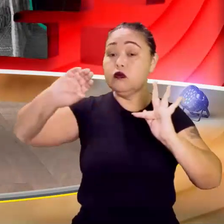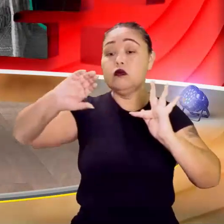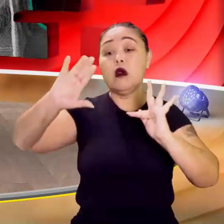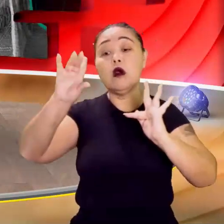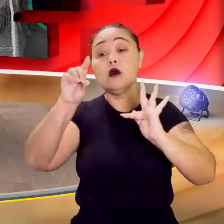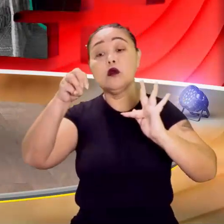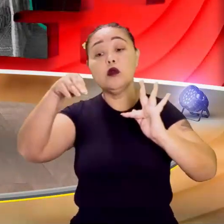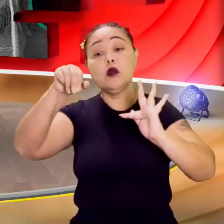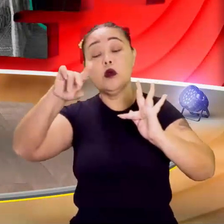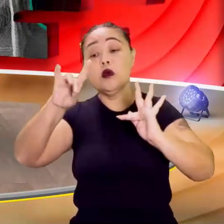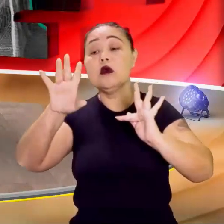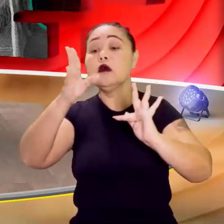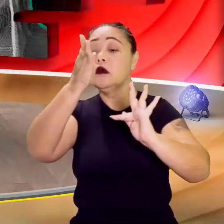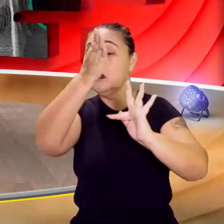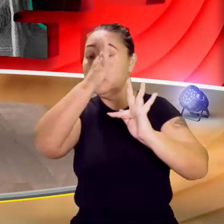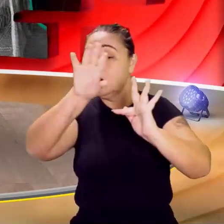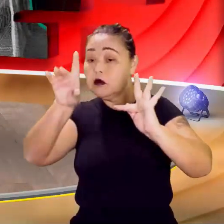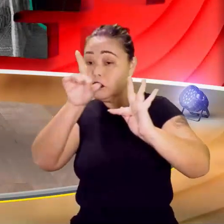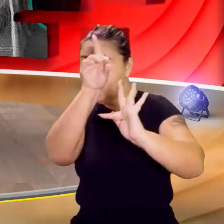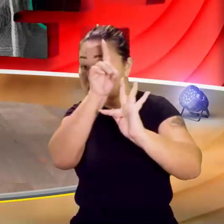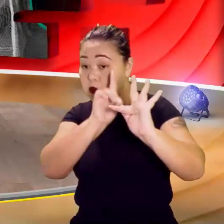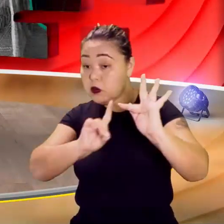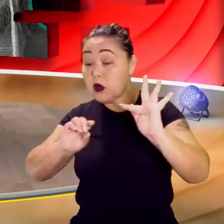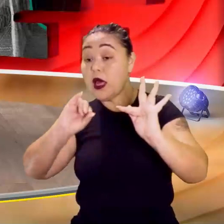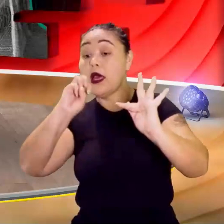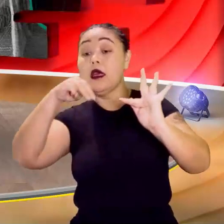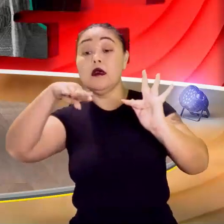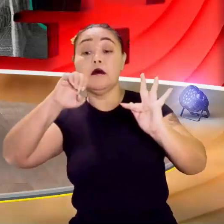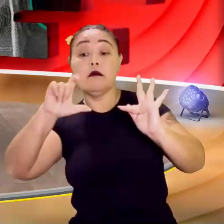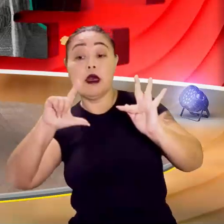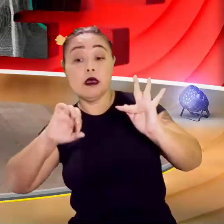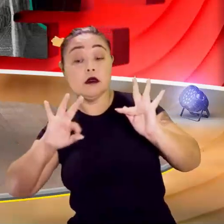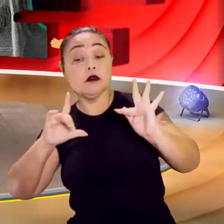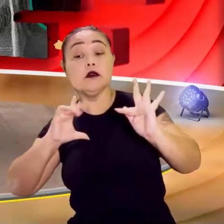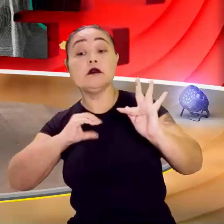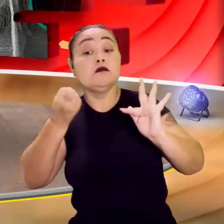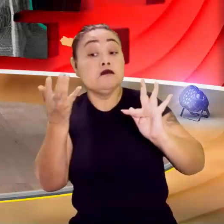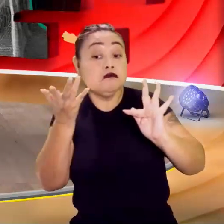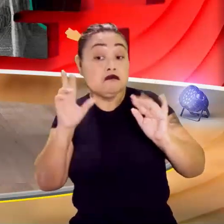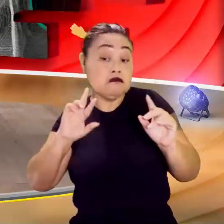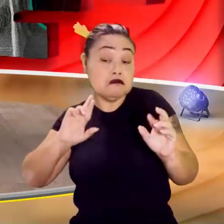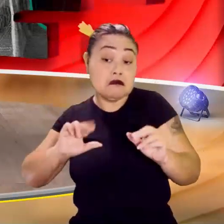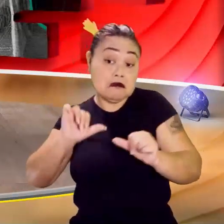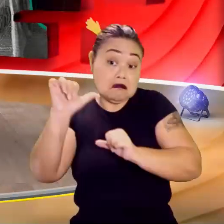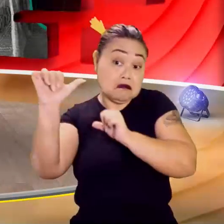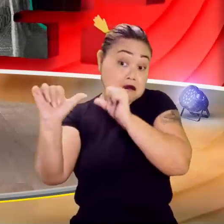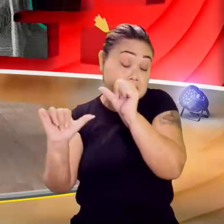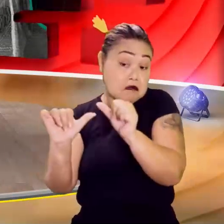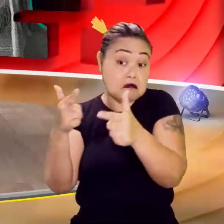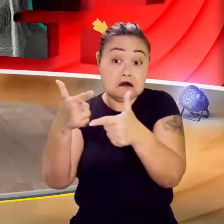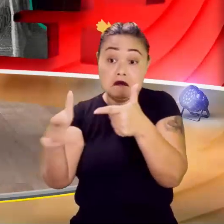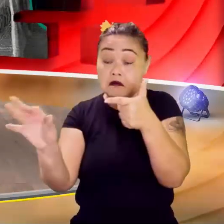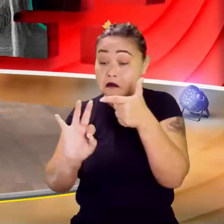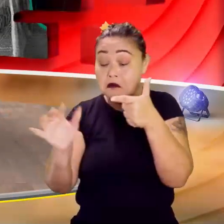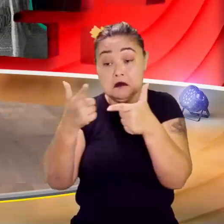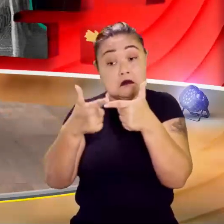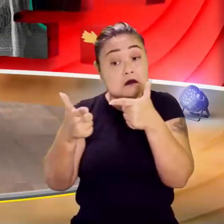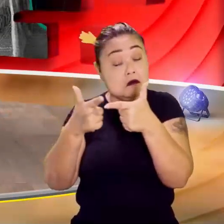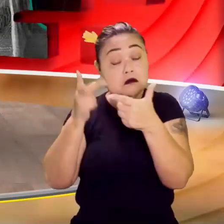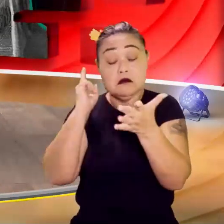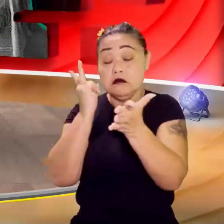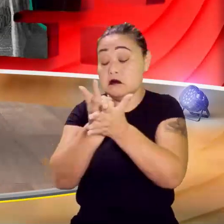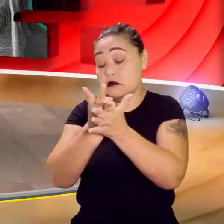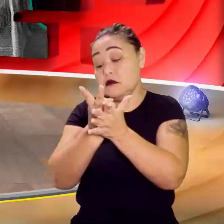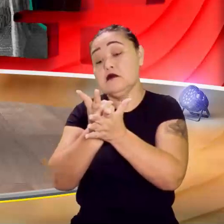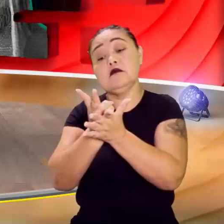jogo o domínio. Decrescente, eu jogo a imagem. E faço. Se quiser fazer o contrário também, não tem problema. Não, vai dar. Tudo